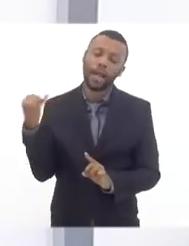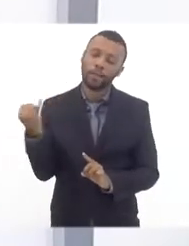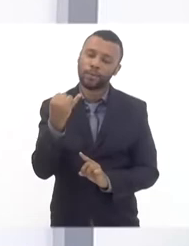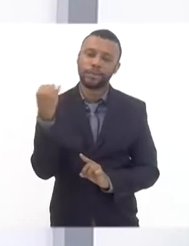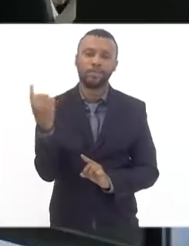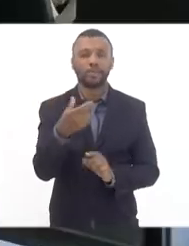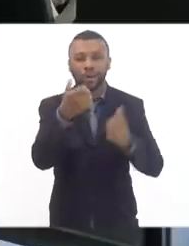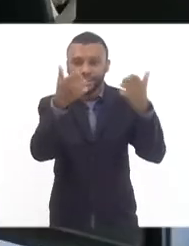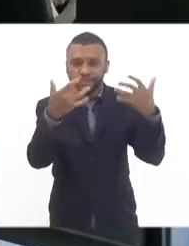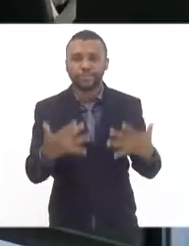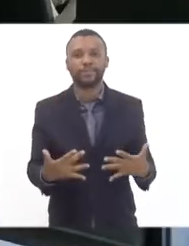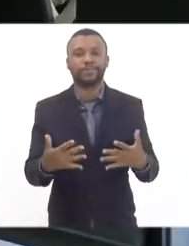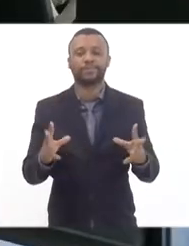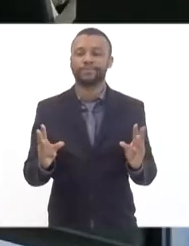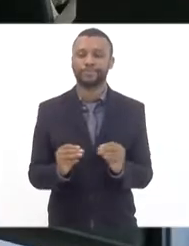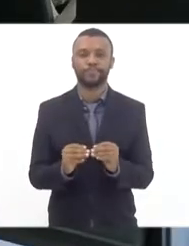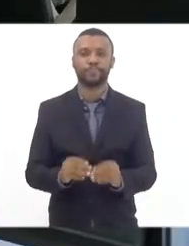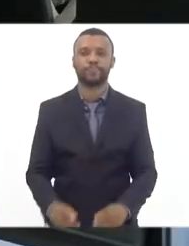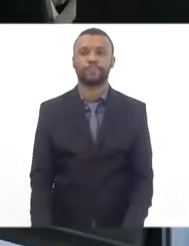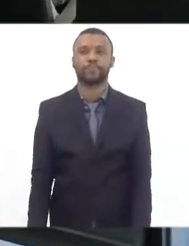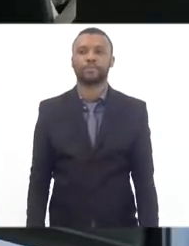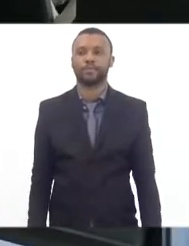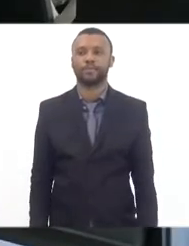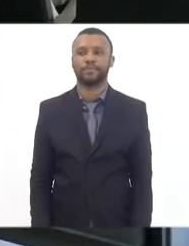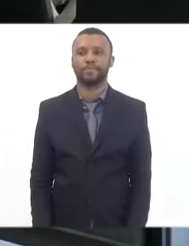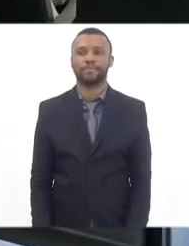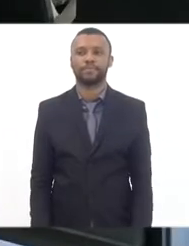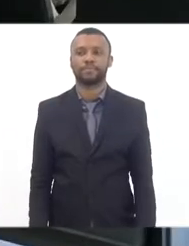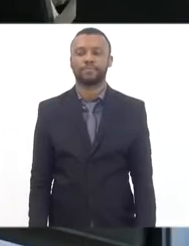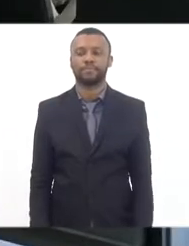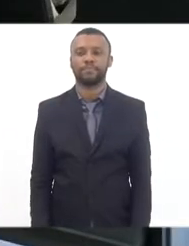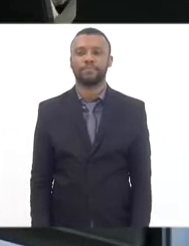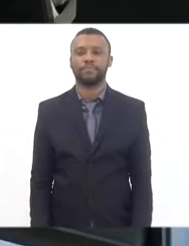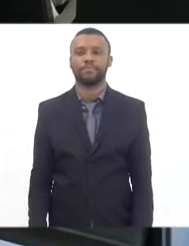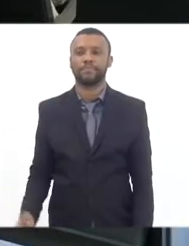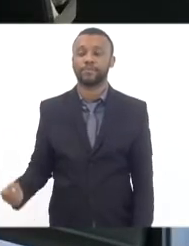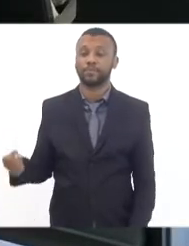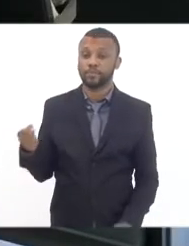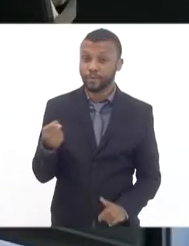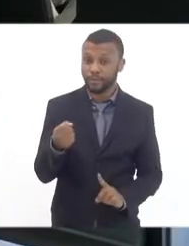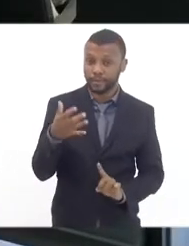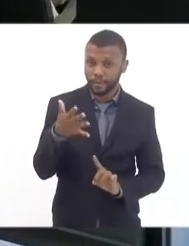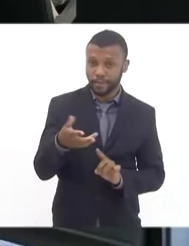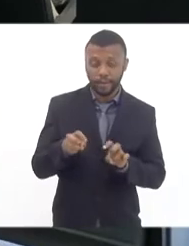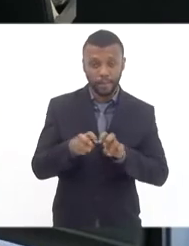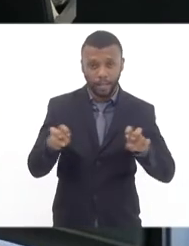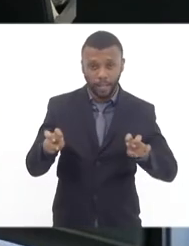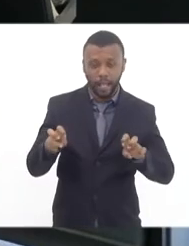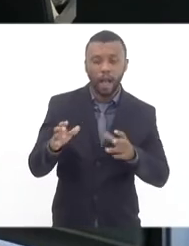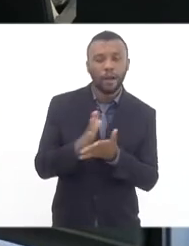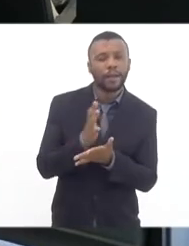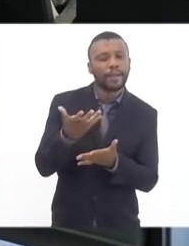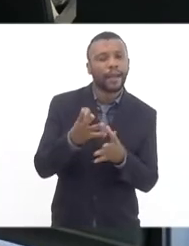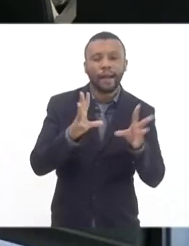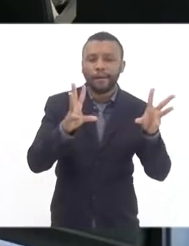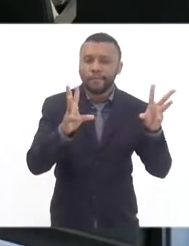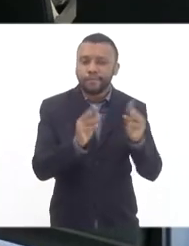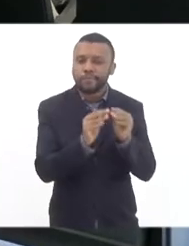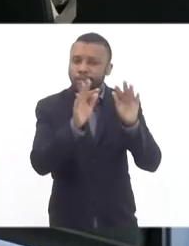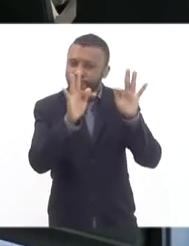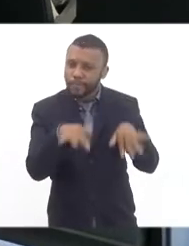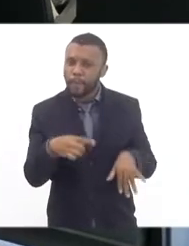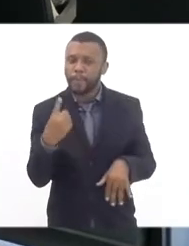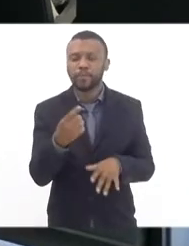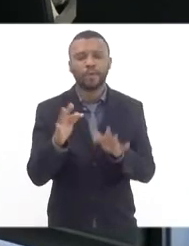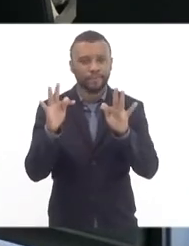isso. Vou voltar a fala para a mesa. Alguém quer fazer alguma consideração final para a gente encerrar?